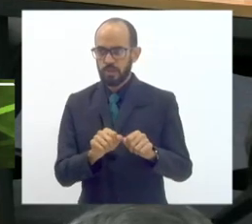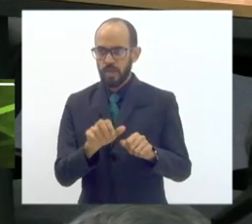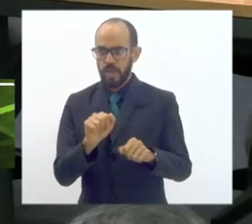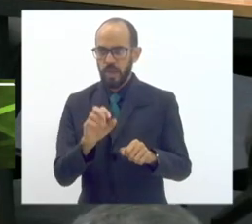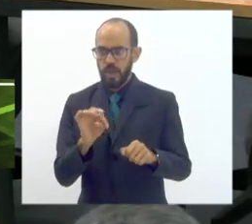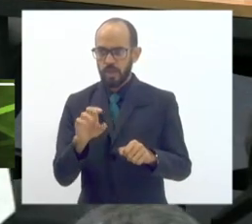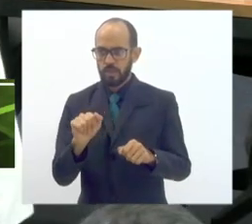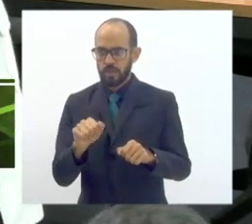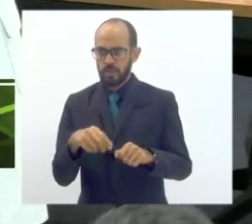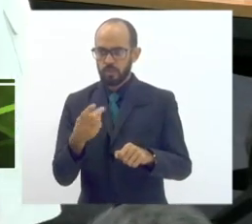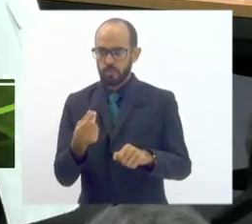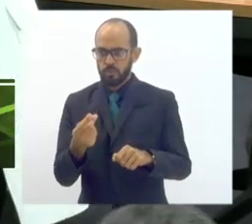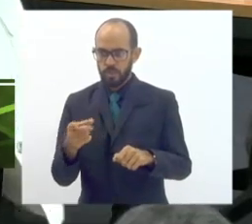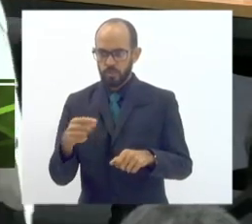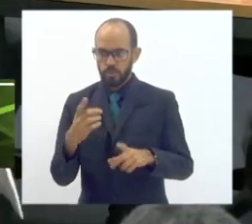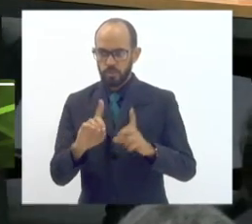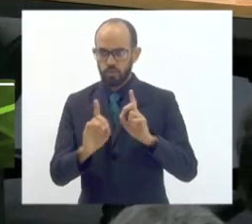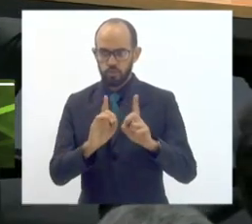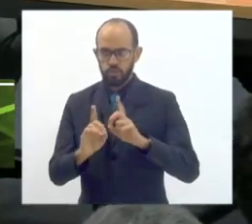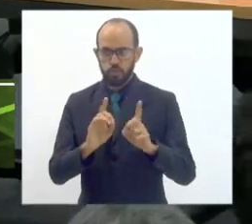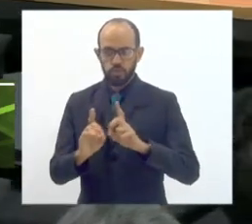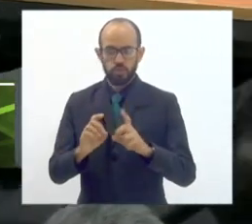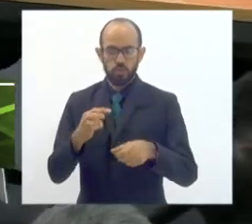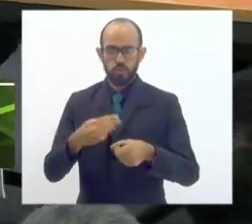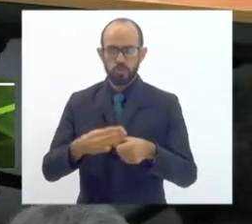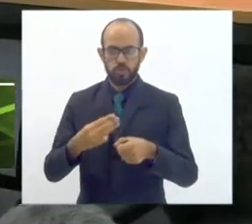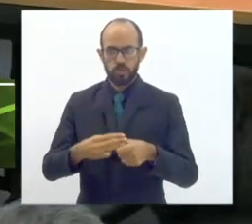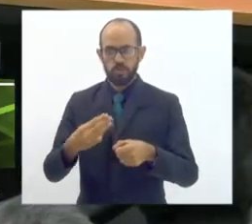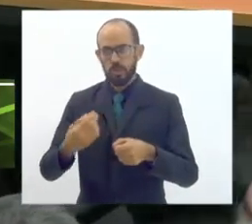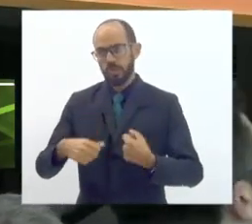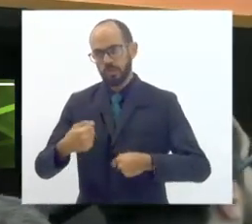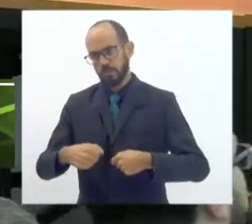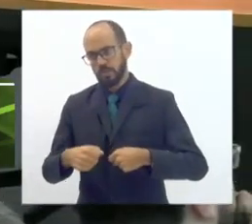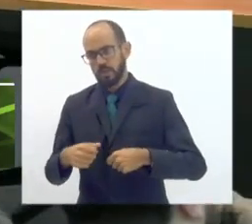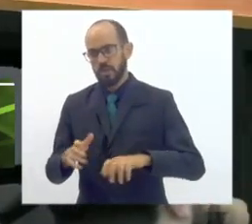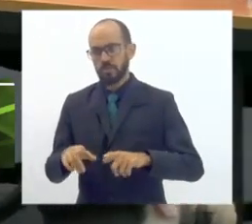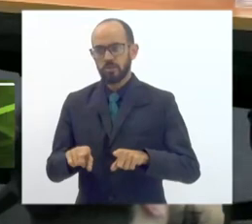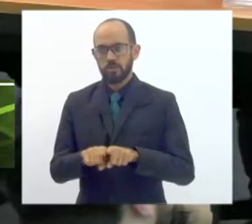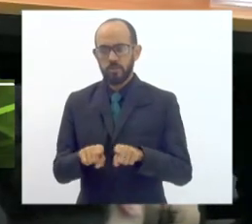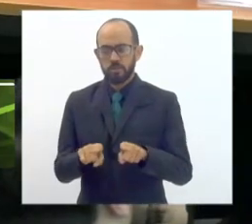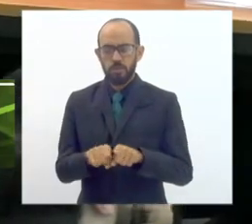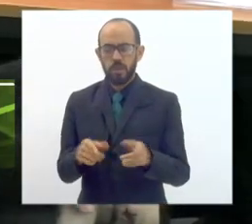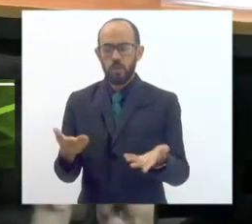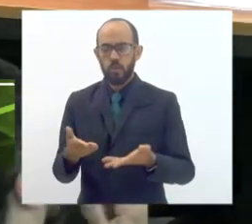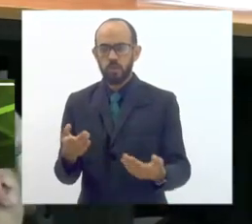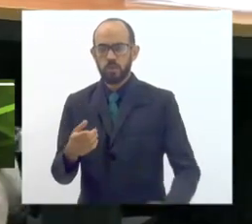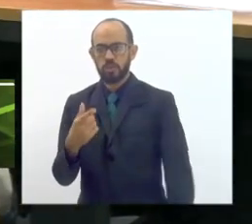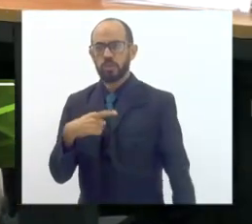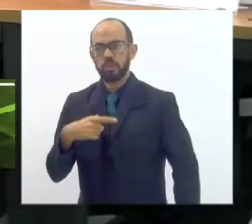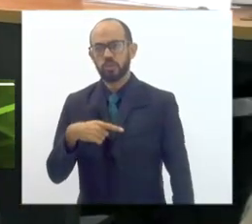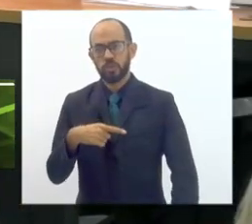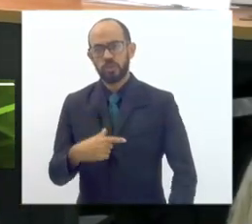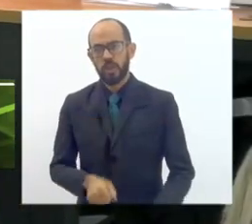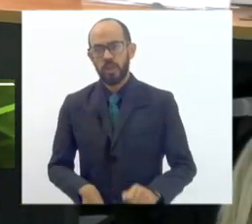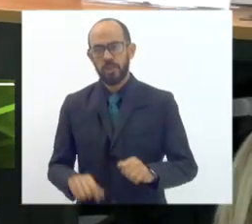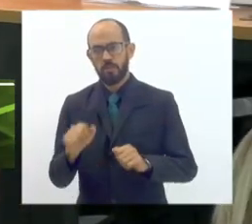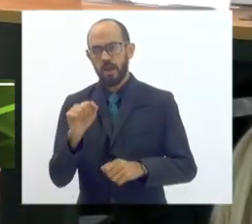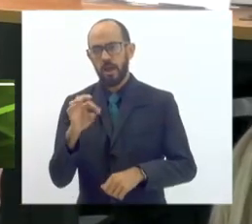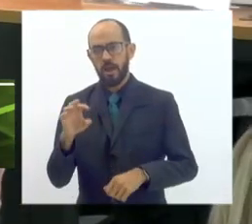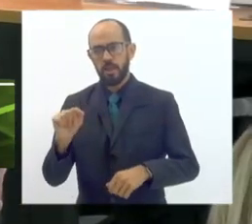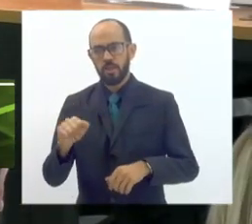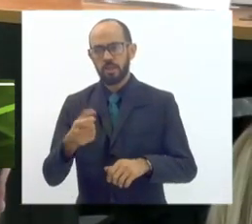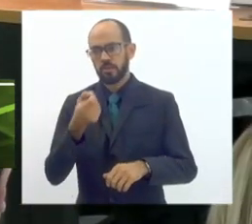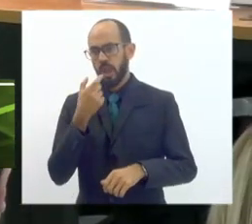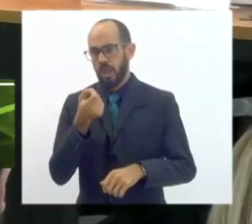preço, a gente discute com os municípios quais são as necessidades. A gente hoje tem vigindo ata de medicamento e material para atendimento